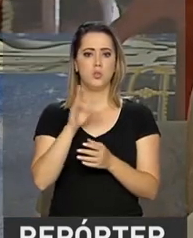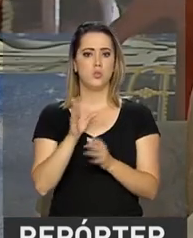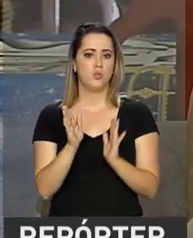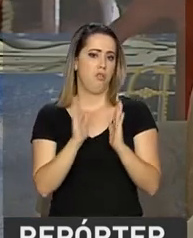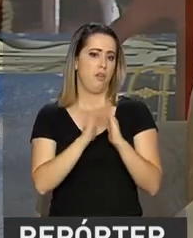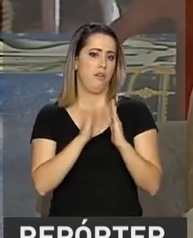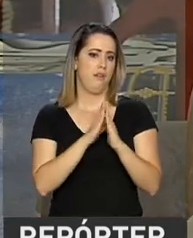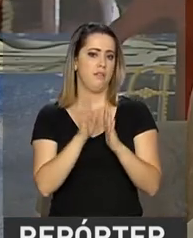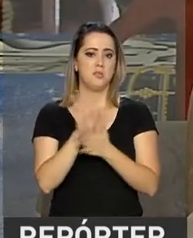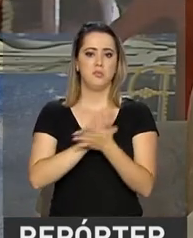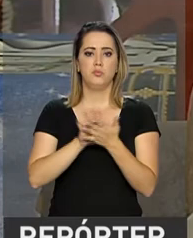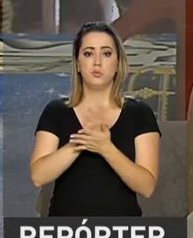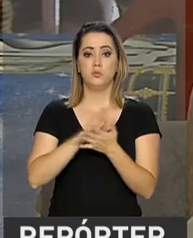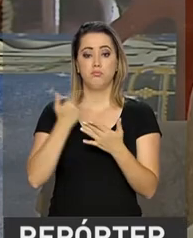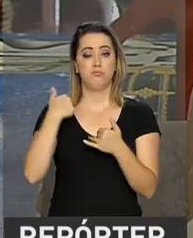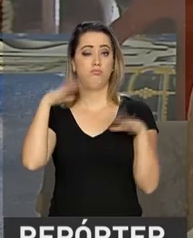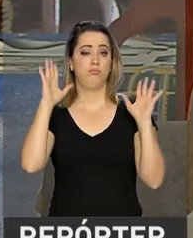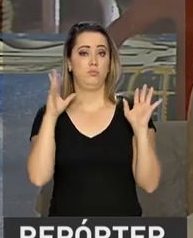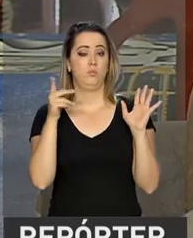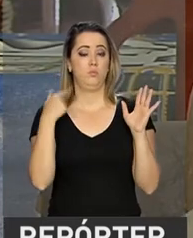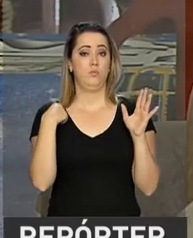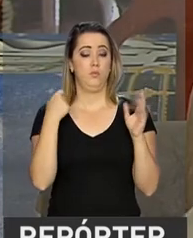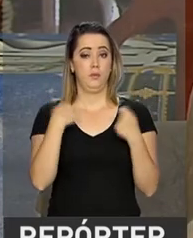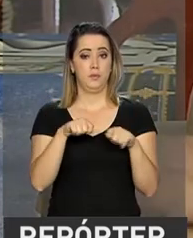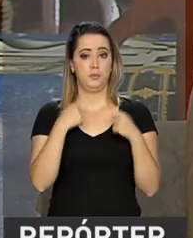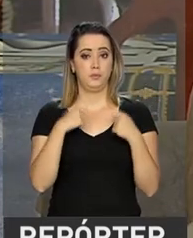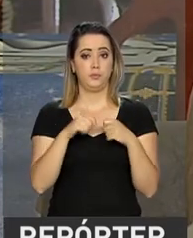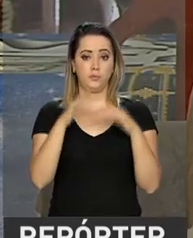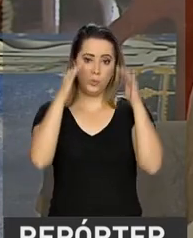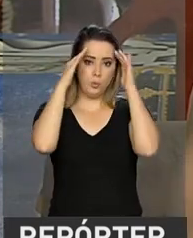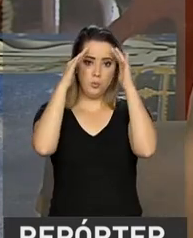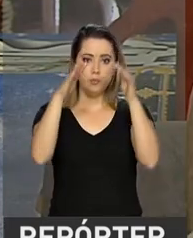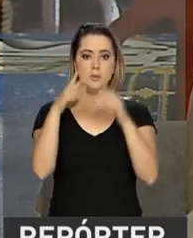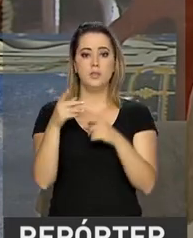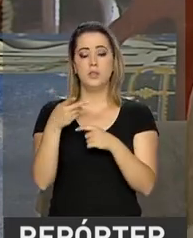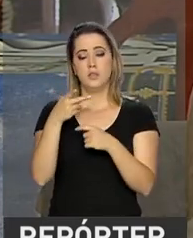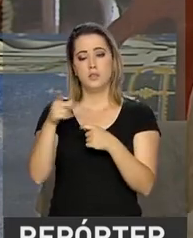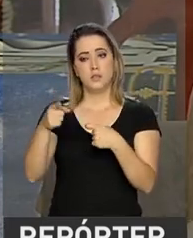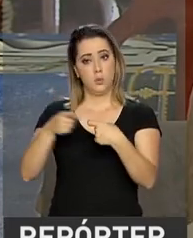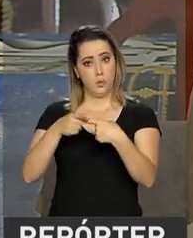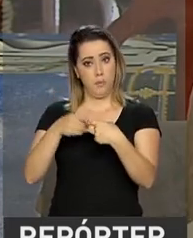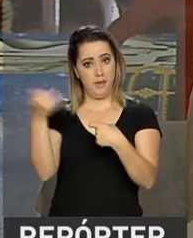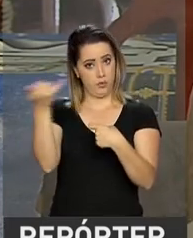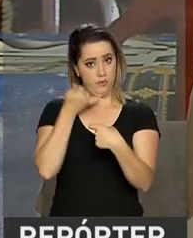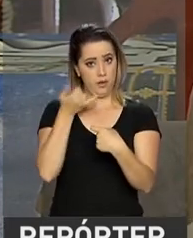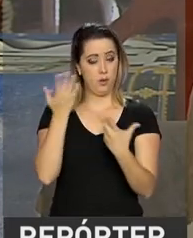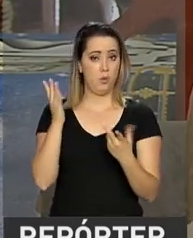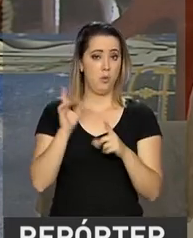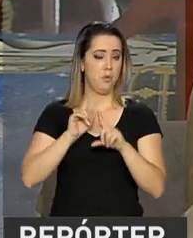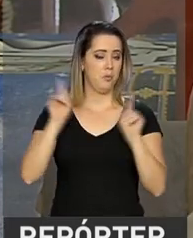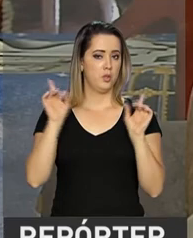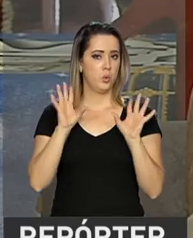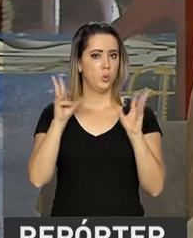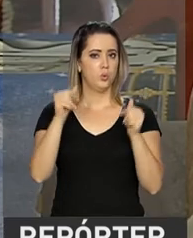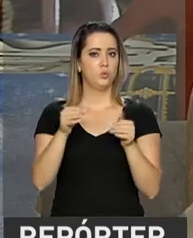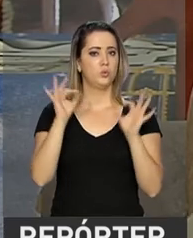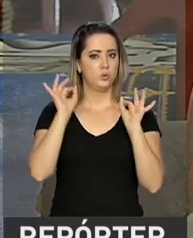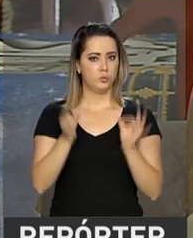posso fazer extravagância. Estou, como se diz, cumprindo o que o médico me recomendou para